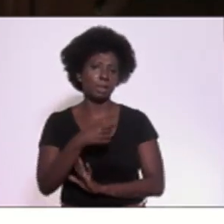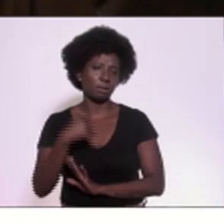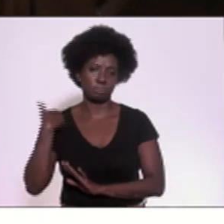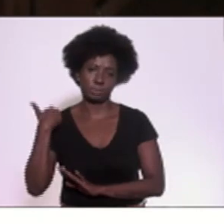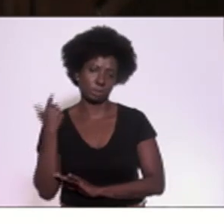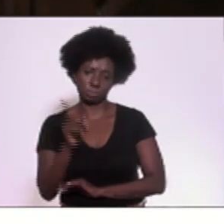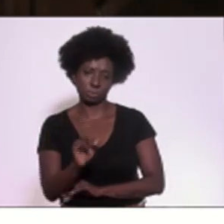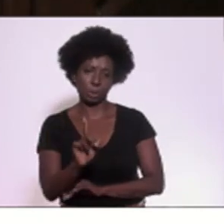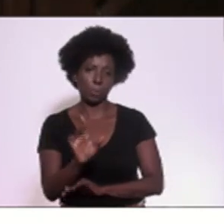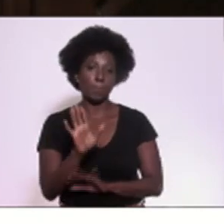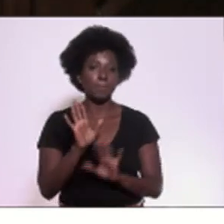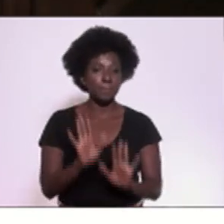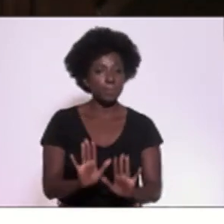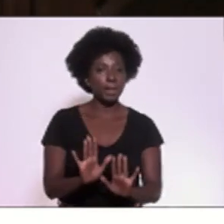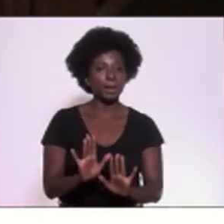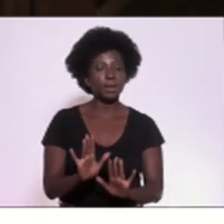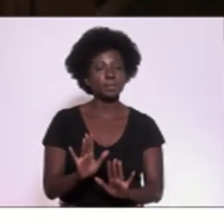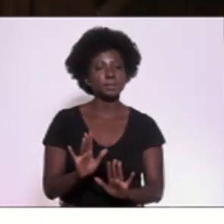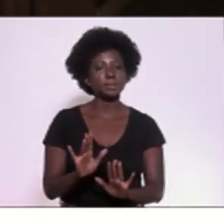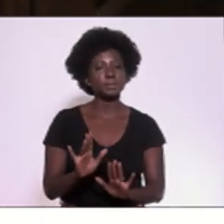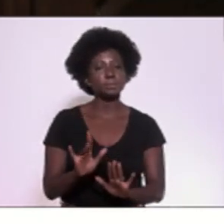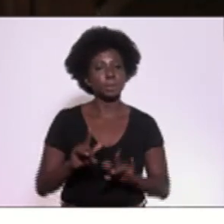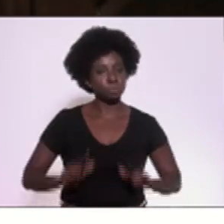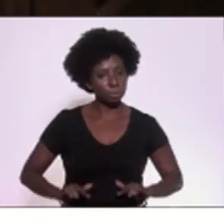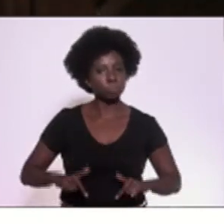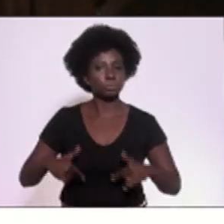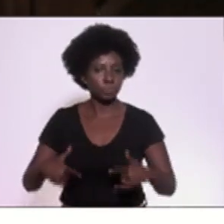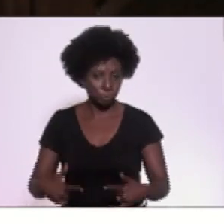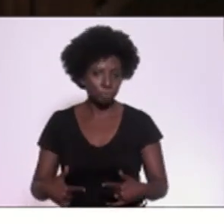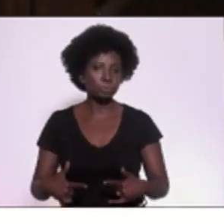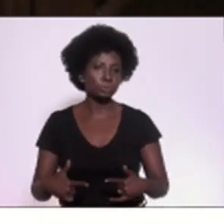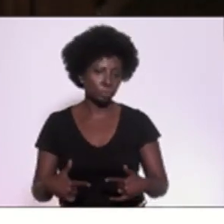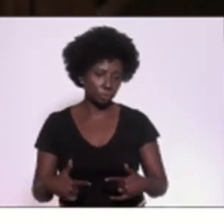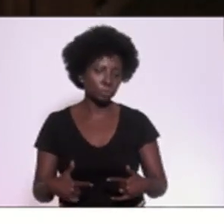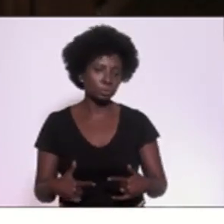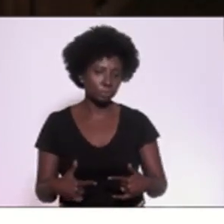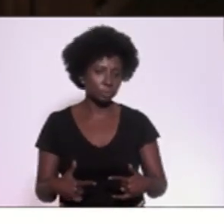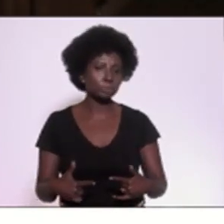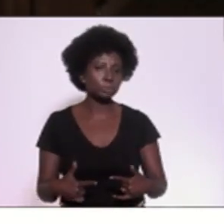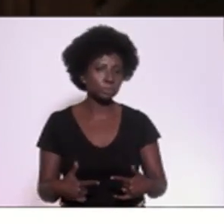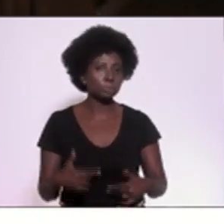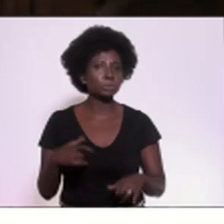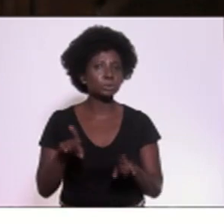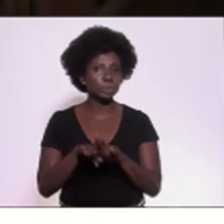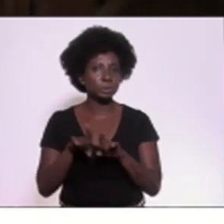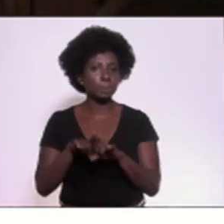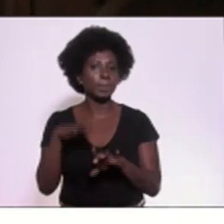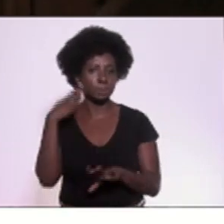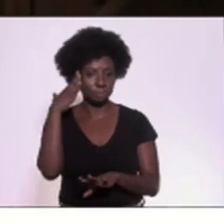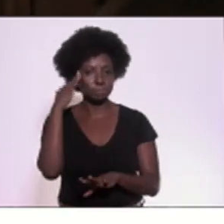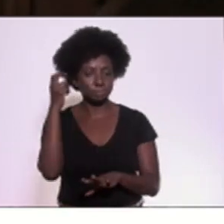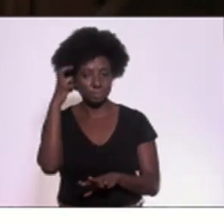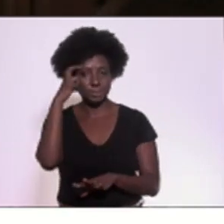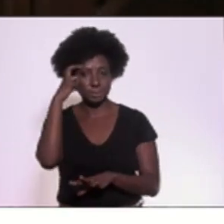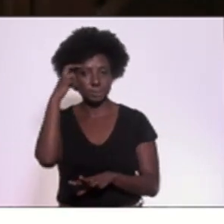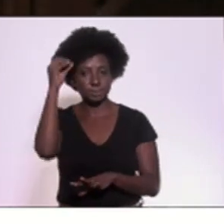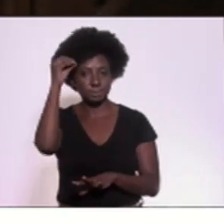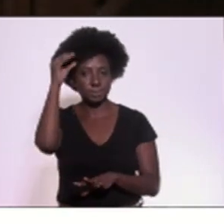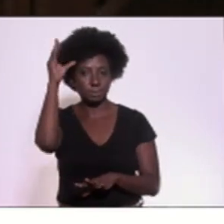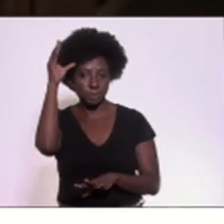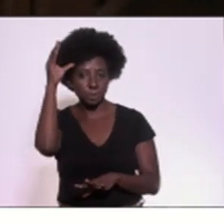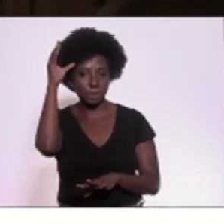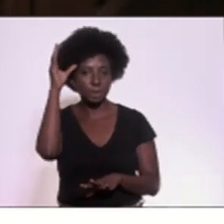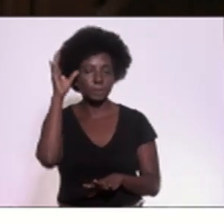idade, mas pela sua disposição e pela sua sabedoria. Eu